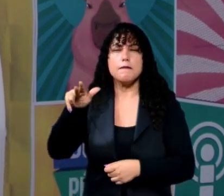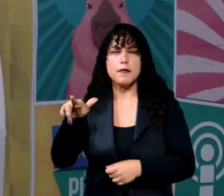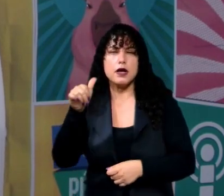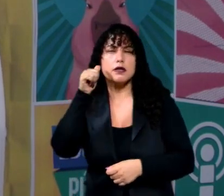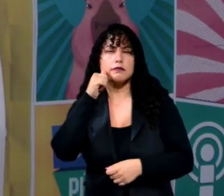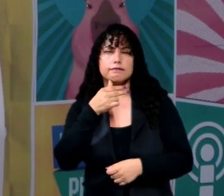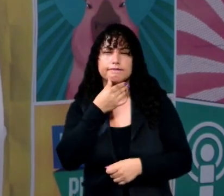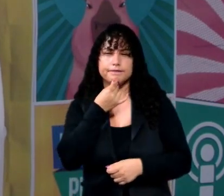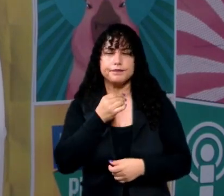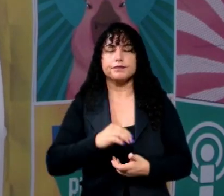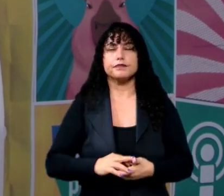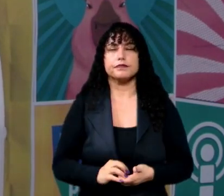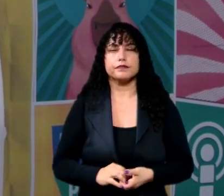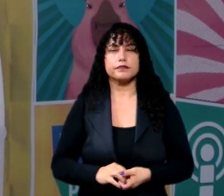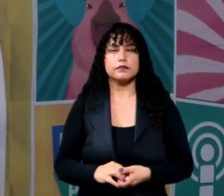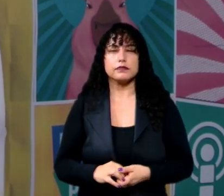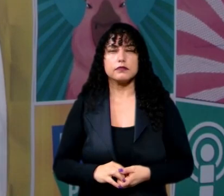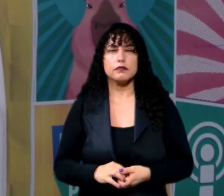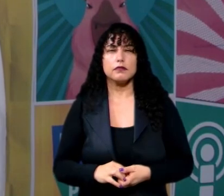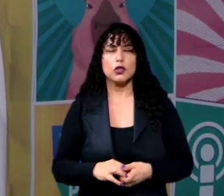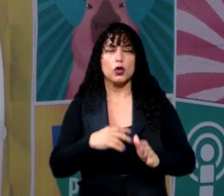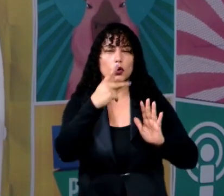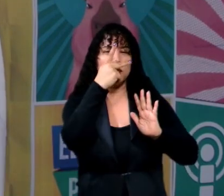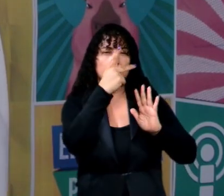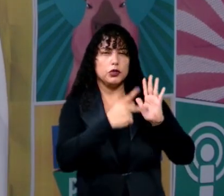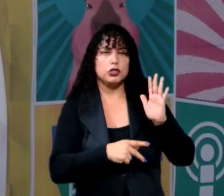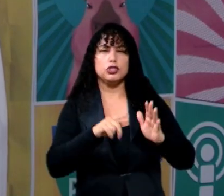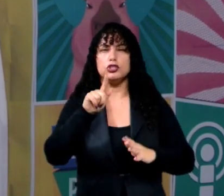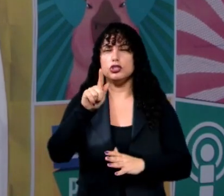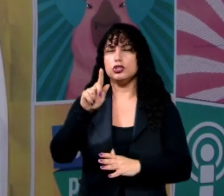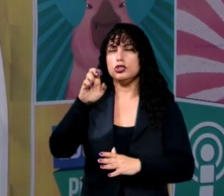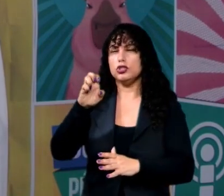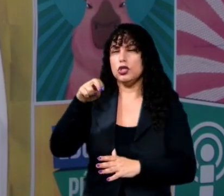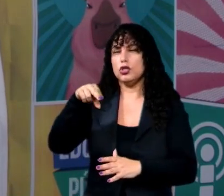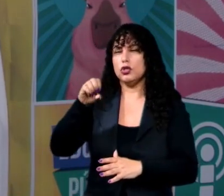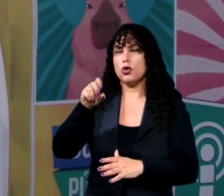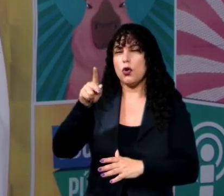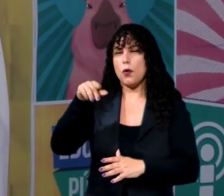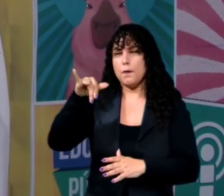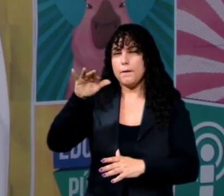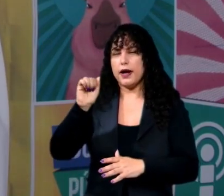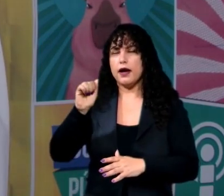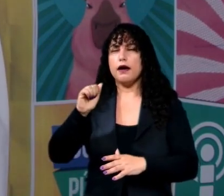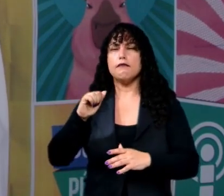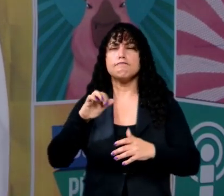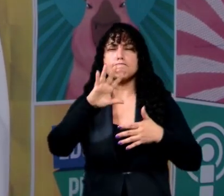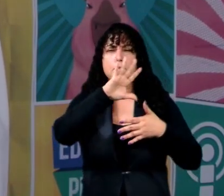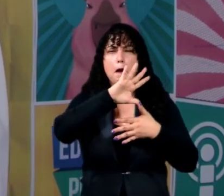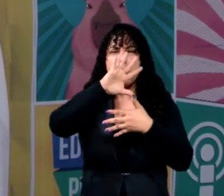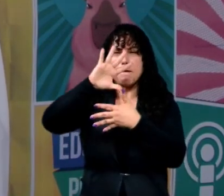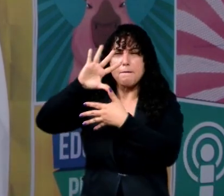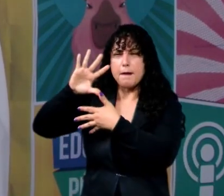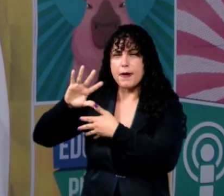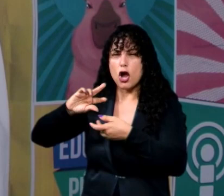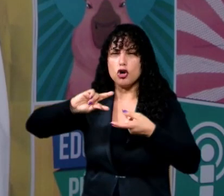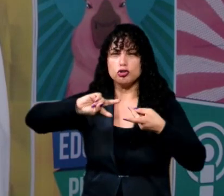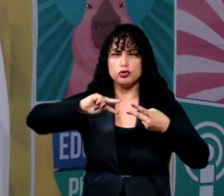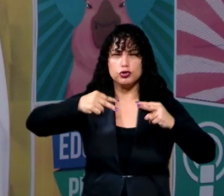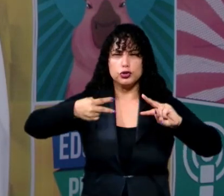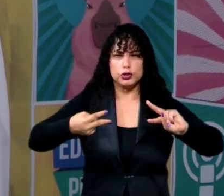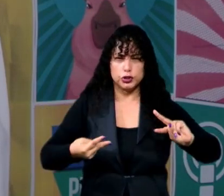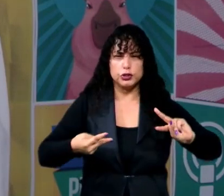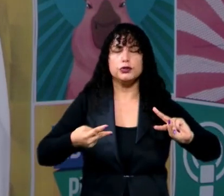irmãs. O projeto Genoma mapeou os nossos genes há poucos anos